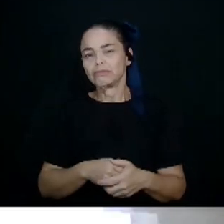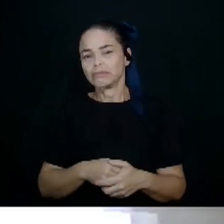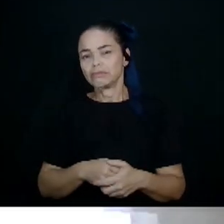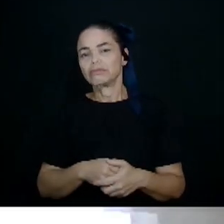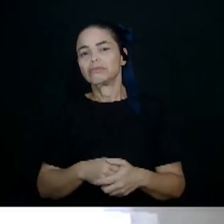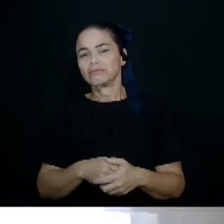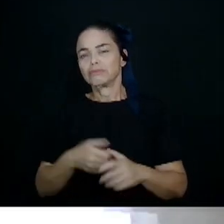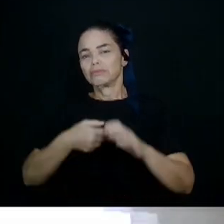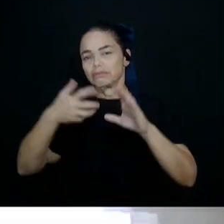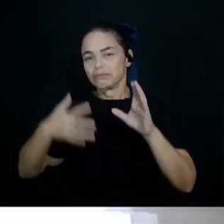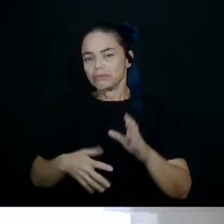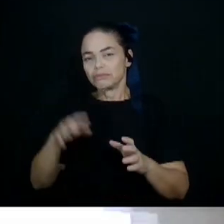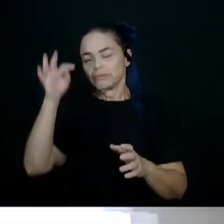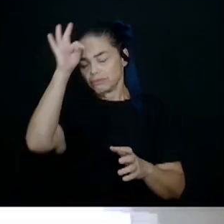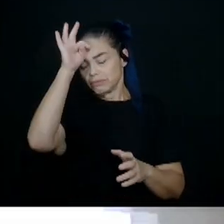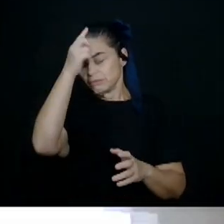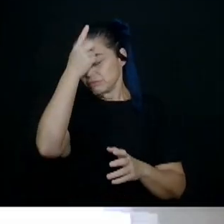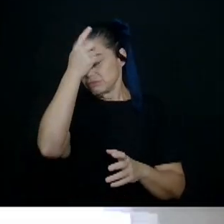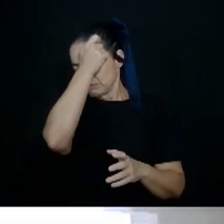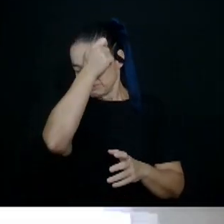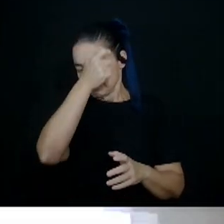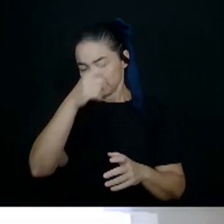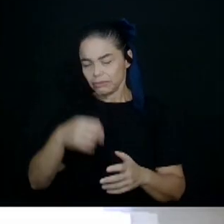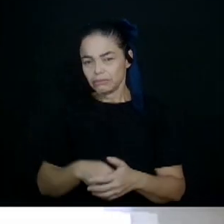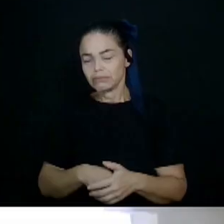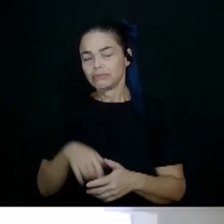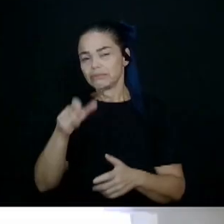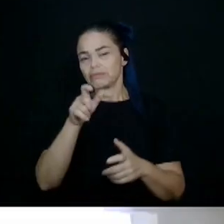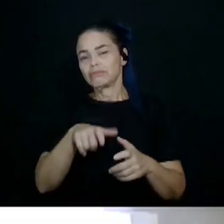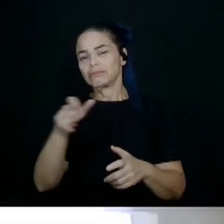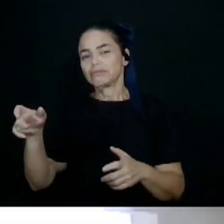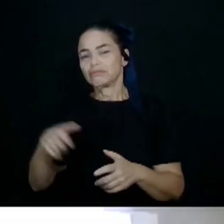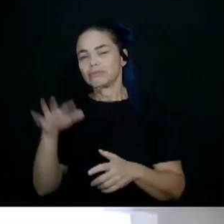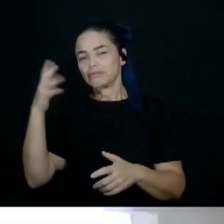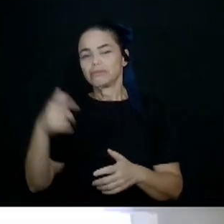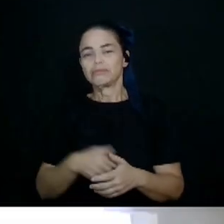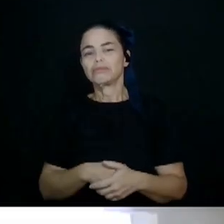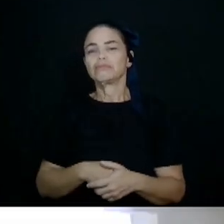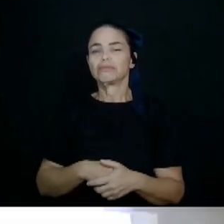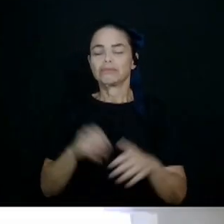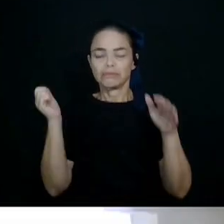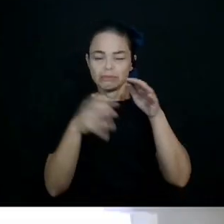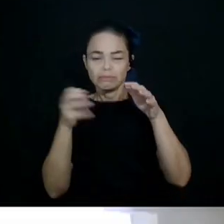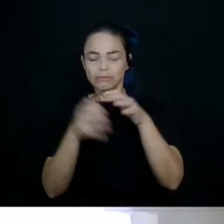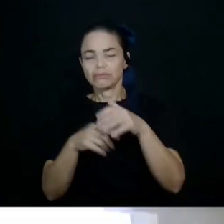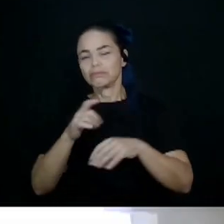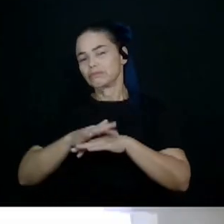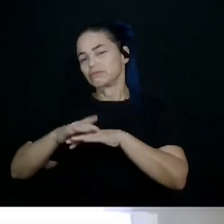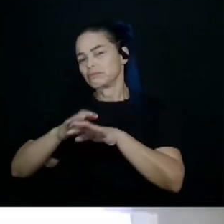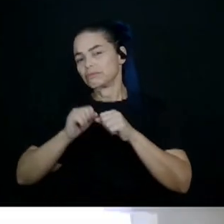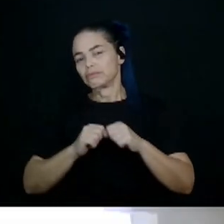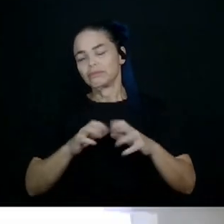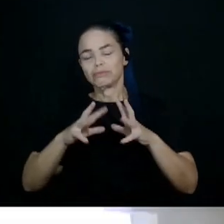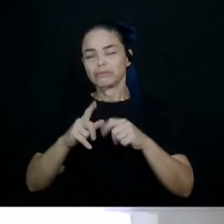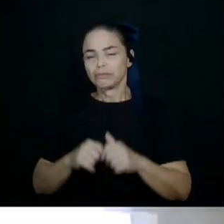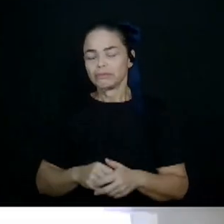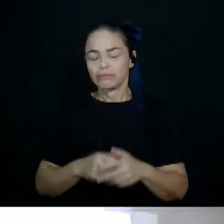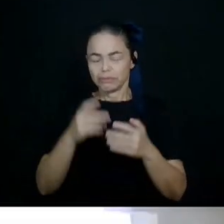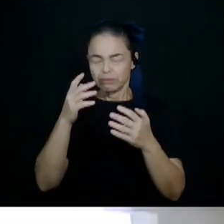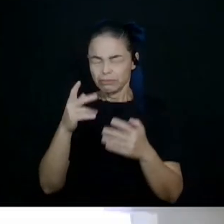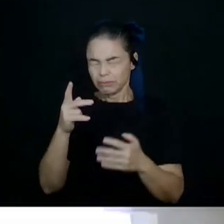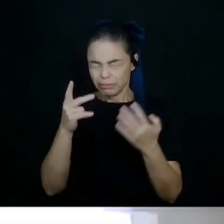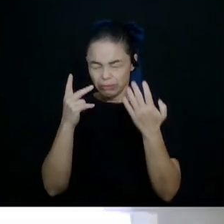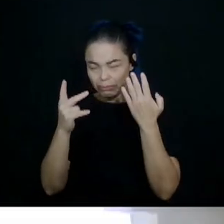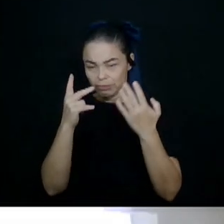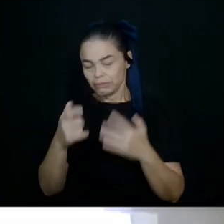do TDAH. Então, nesses indivíduos pode sim acontecer a comorbidade, como todas as outras comorbidades psiquiátricas podem acontecer